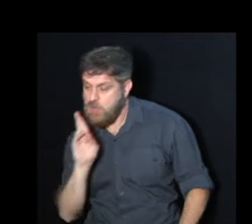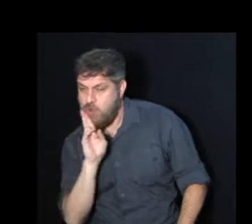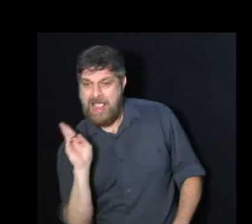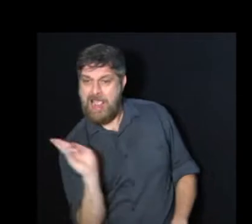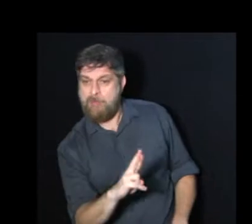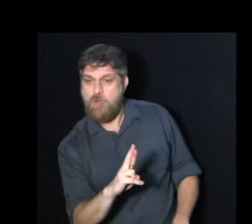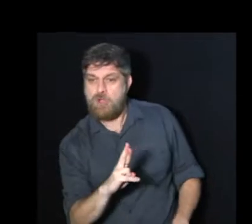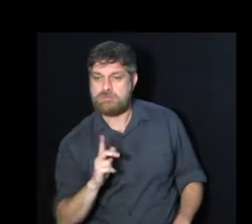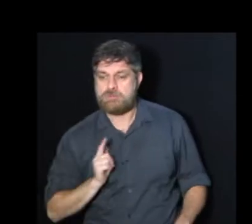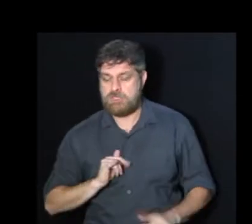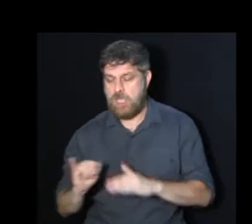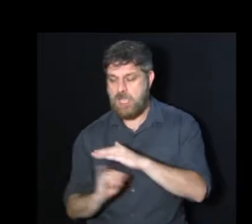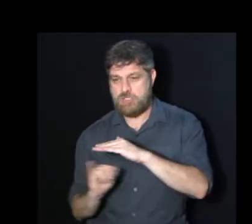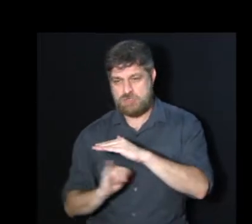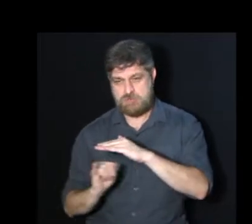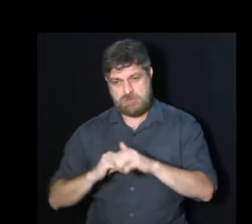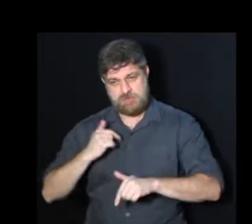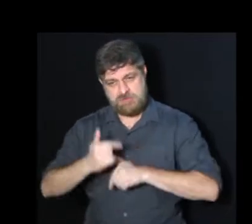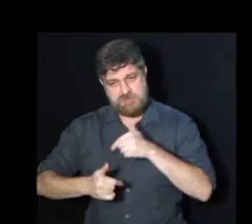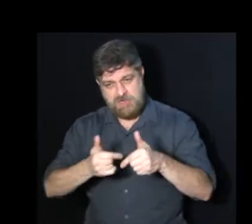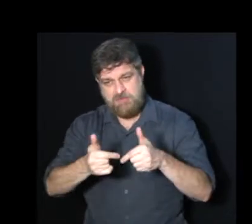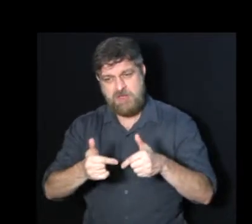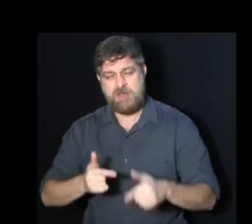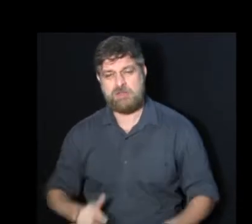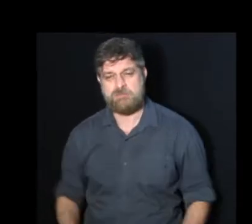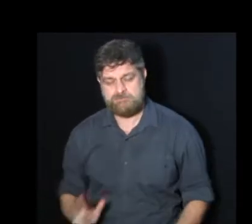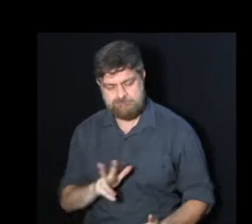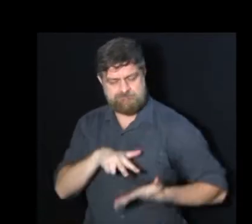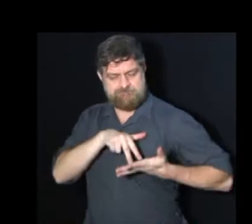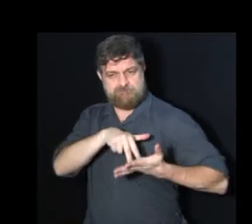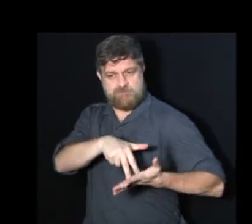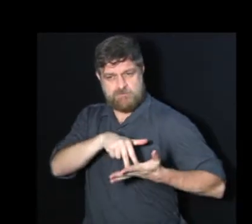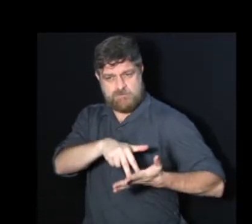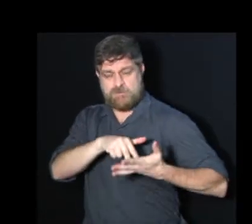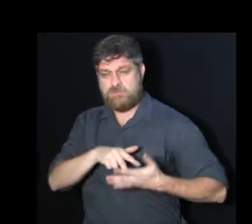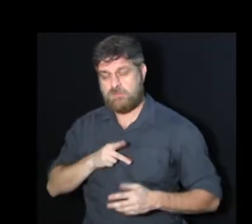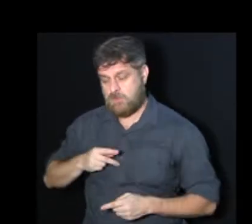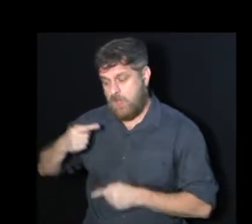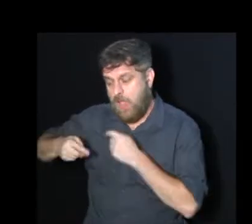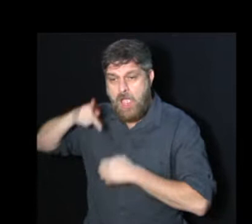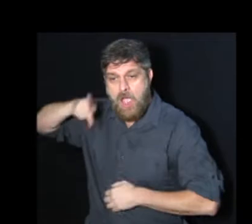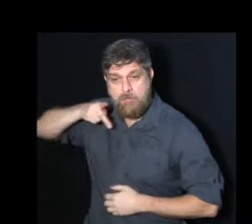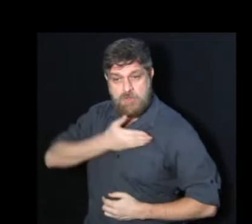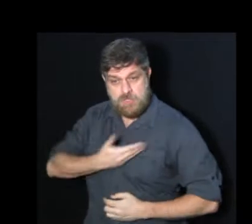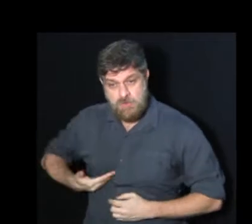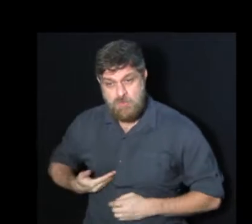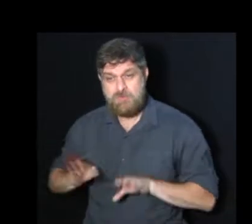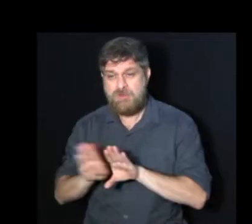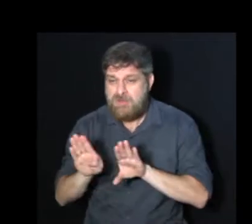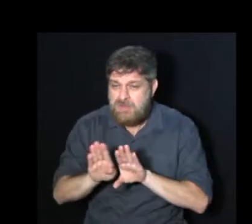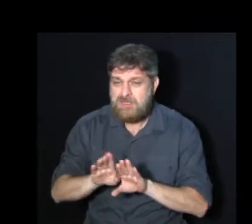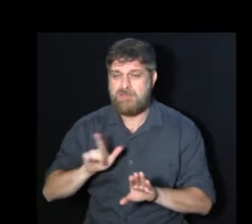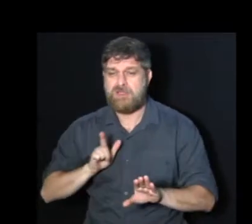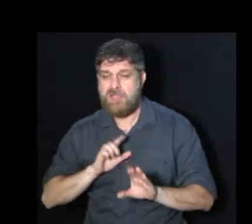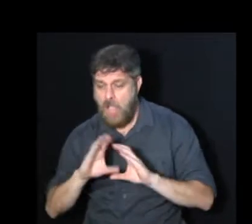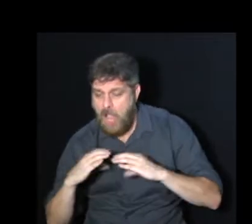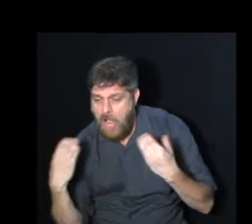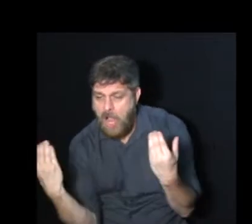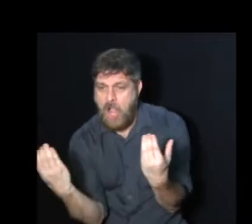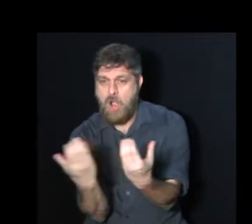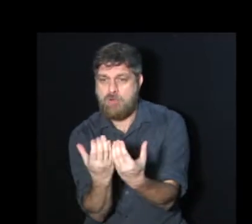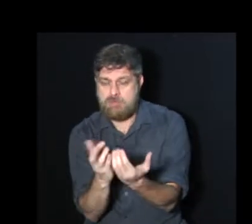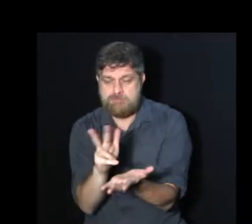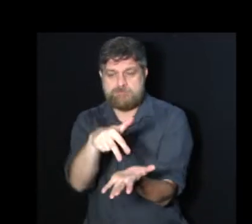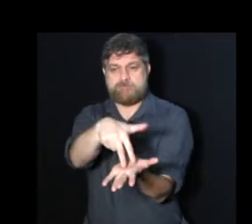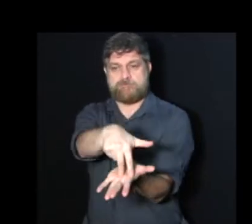trabalho com as instituições e por meio tanto de políticas públicas quanto por meio de comunidade, porque a gente